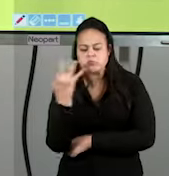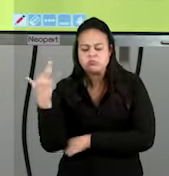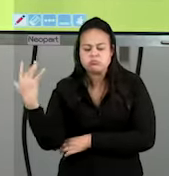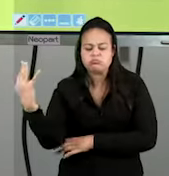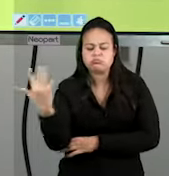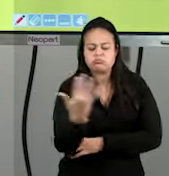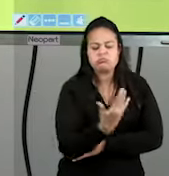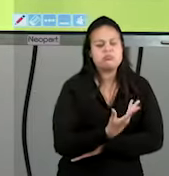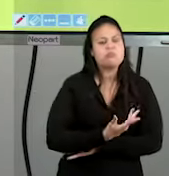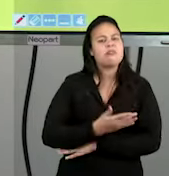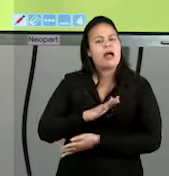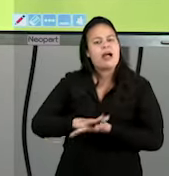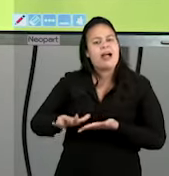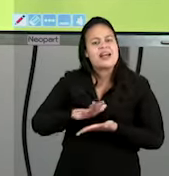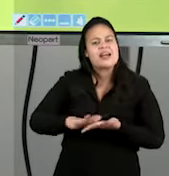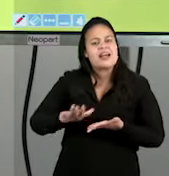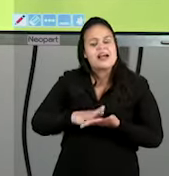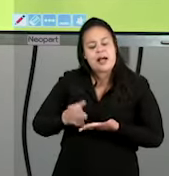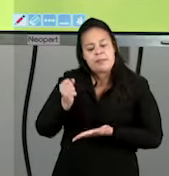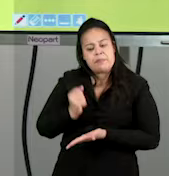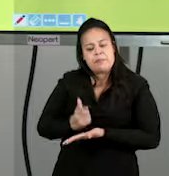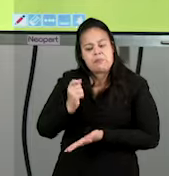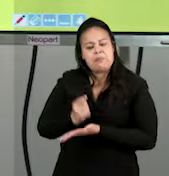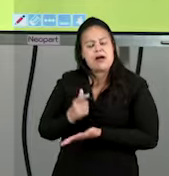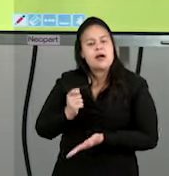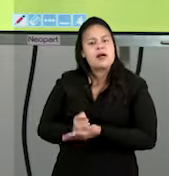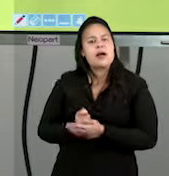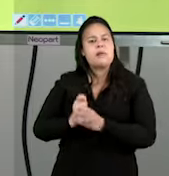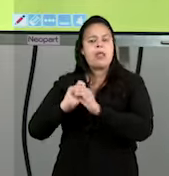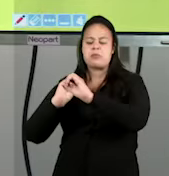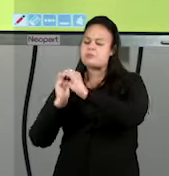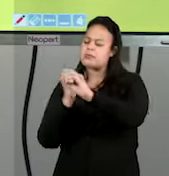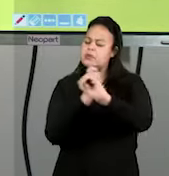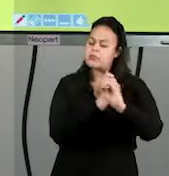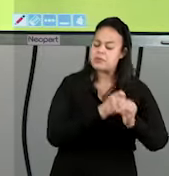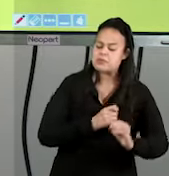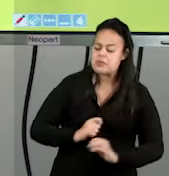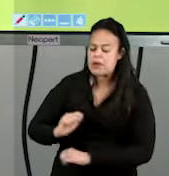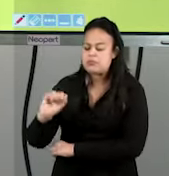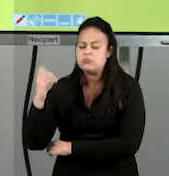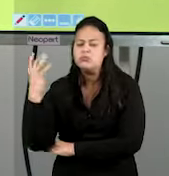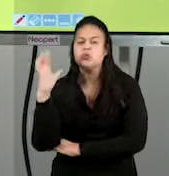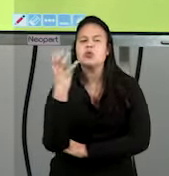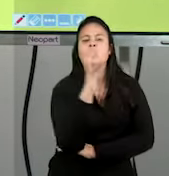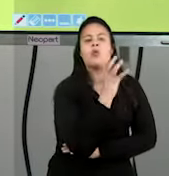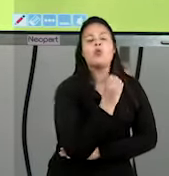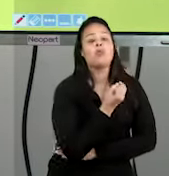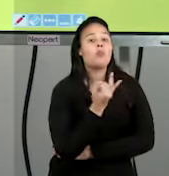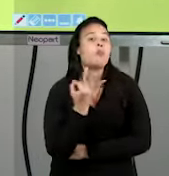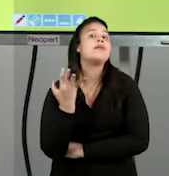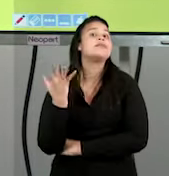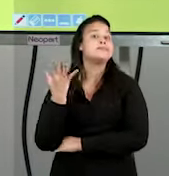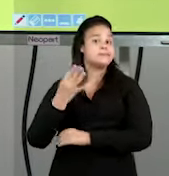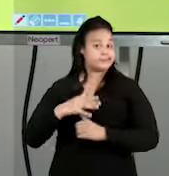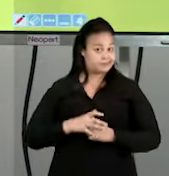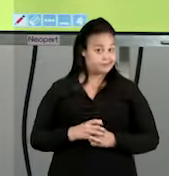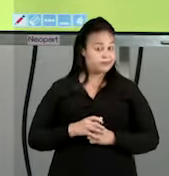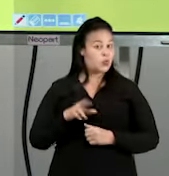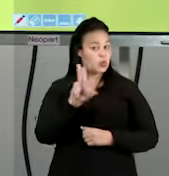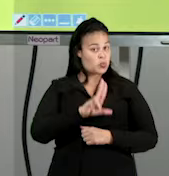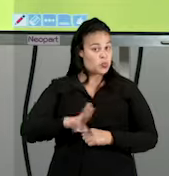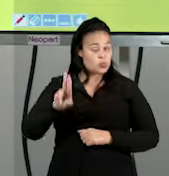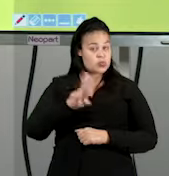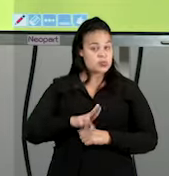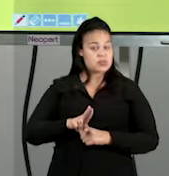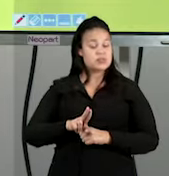ter que gastar, né, para construir essa praça? Quanto mais eu usar o número